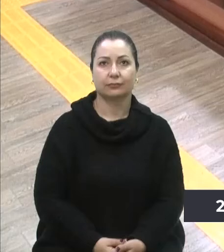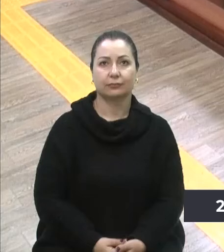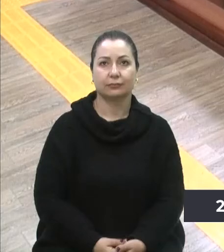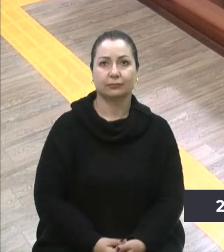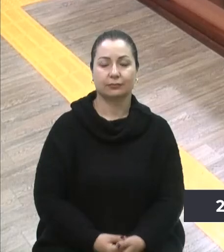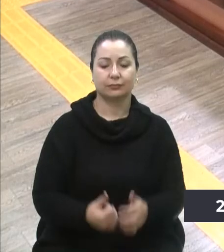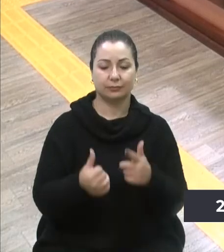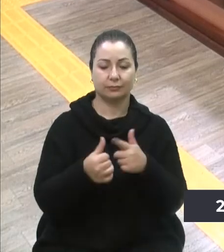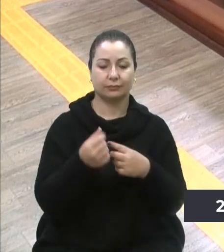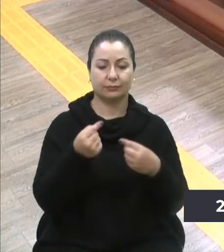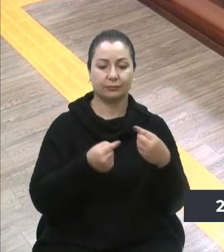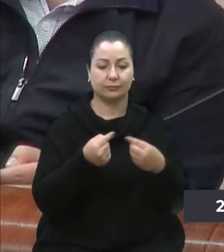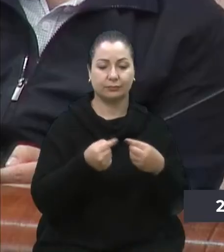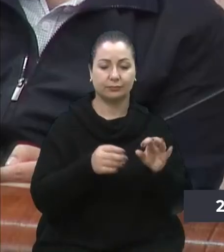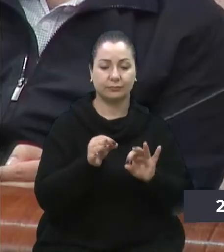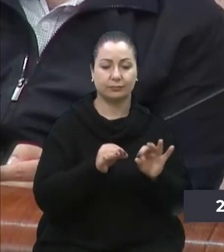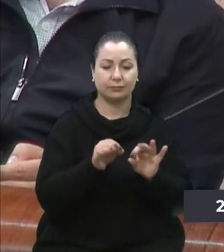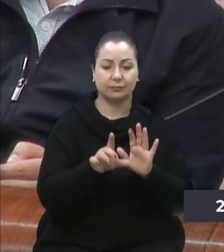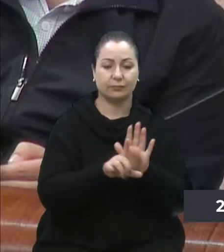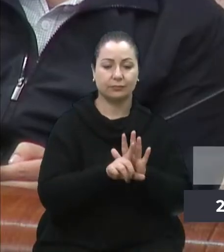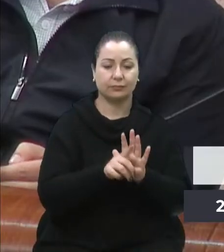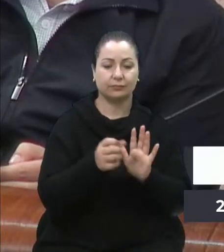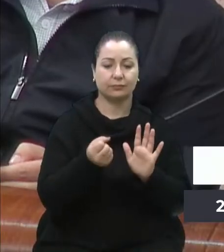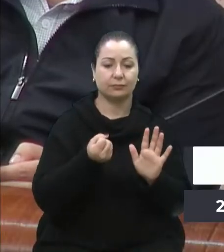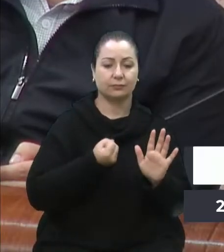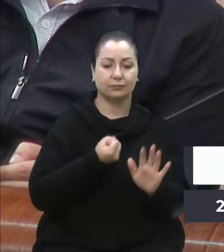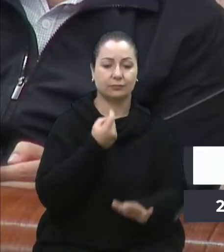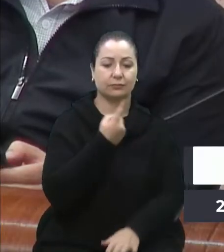Em primeira discussão, projeto de lei número